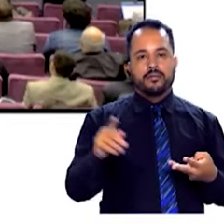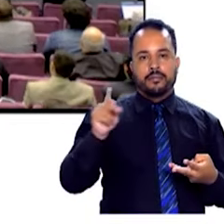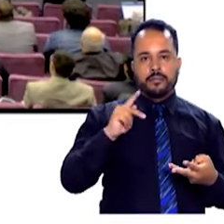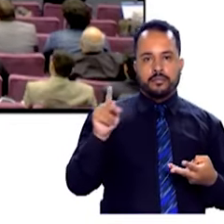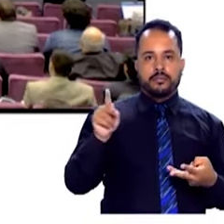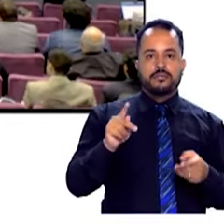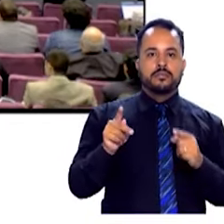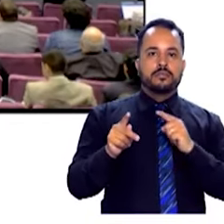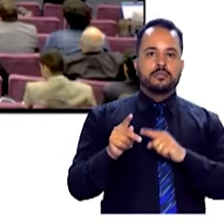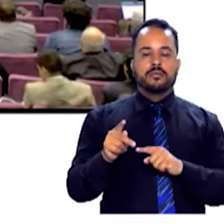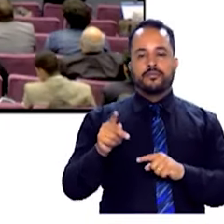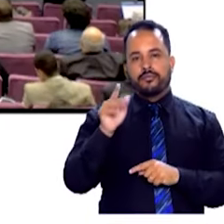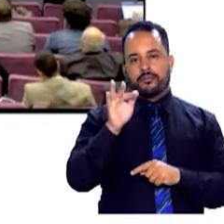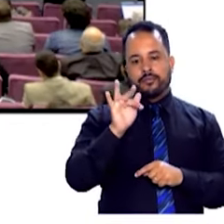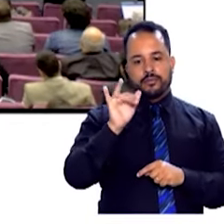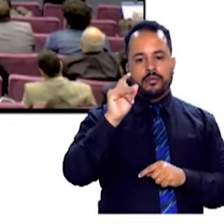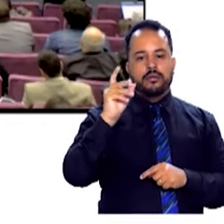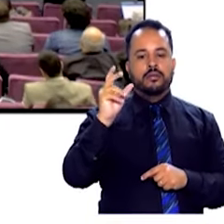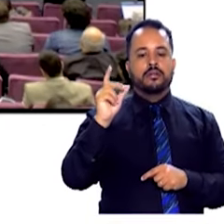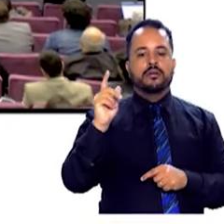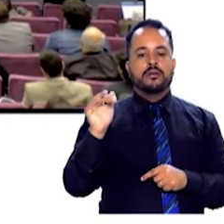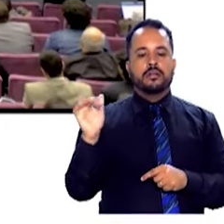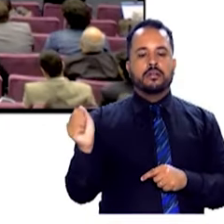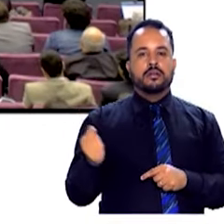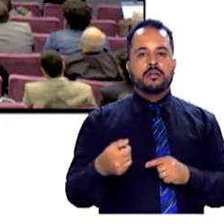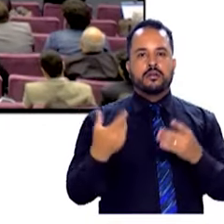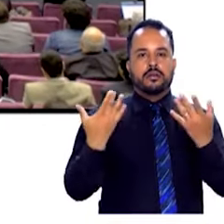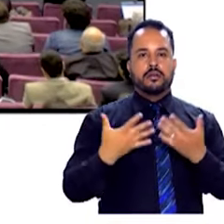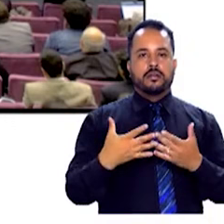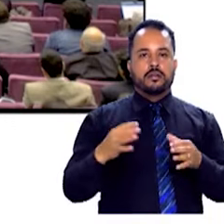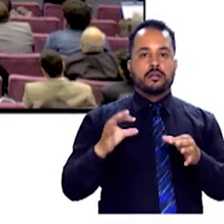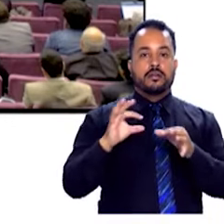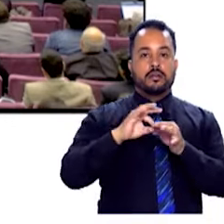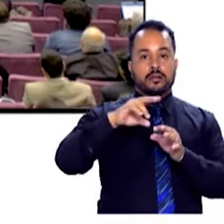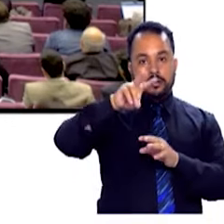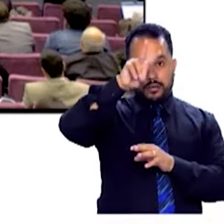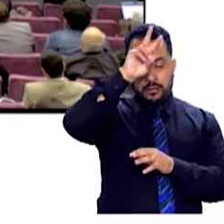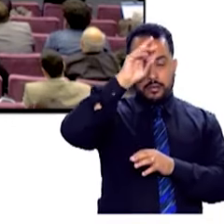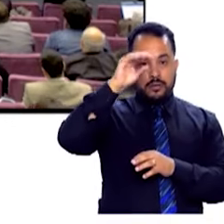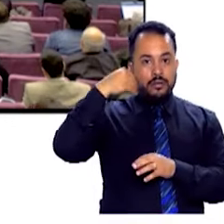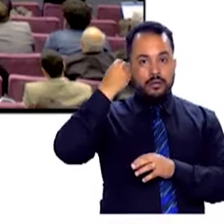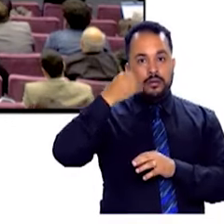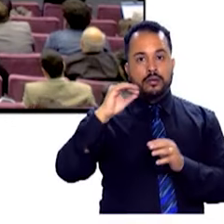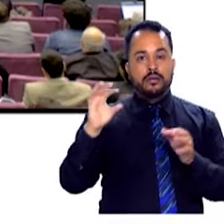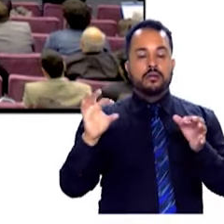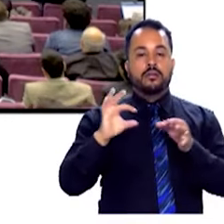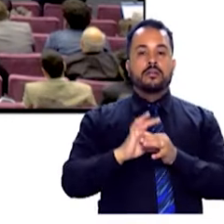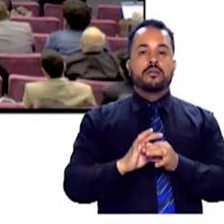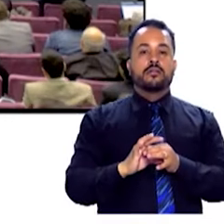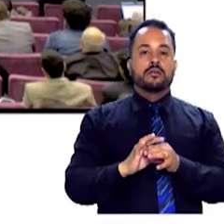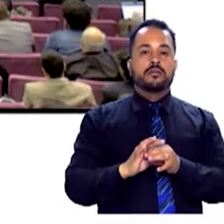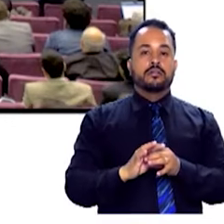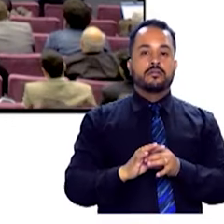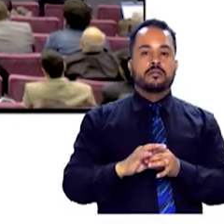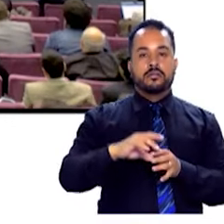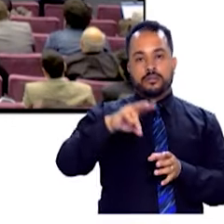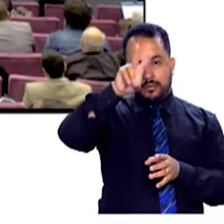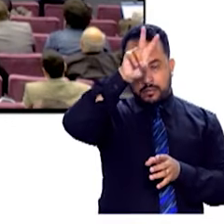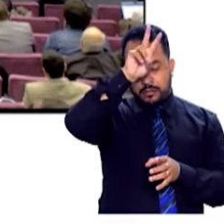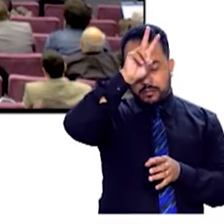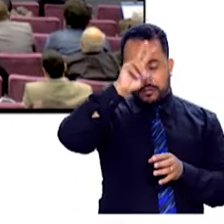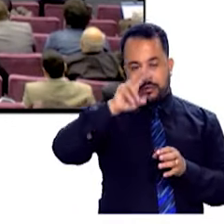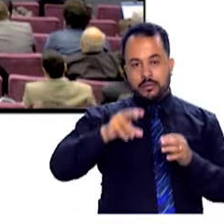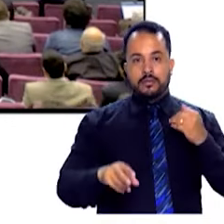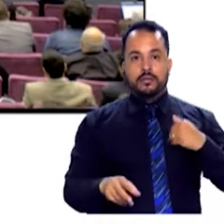Frederico que uniu as experiências peruana e Argentina e trazendo-as uma interseccionalidade